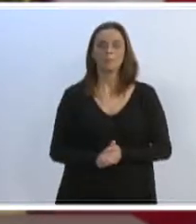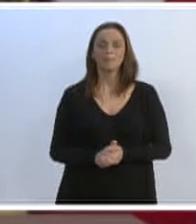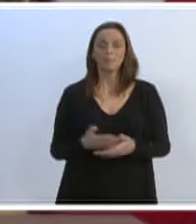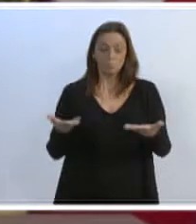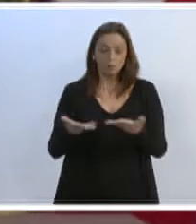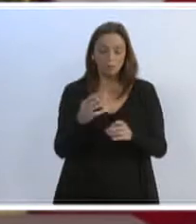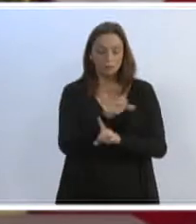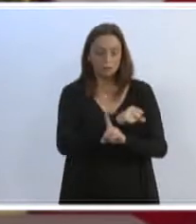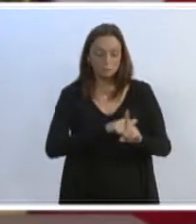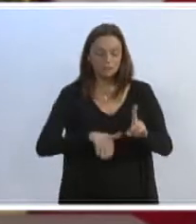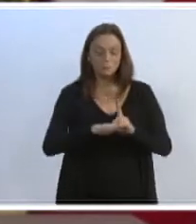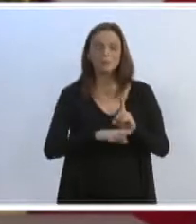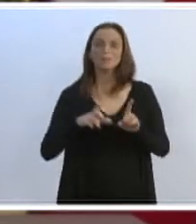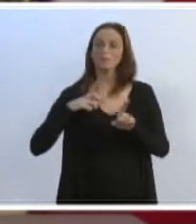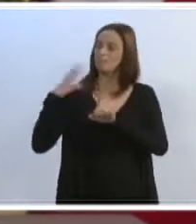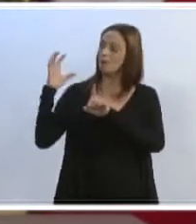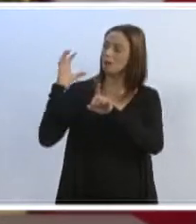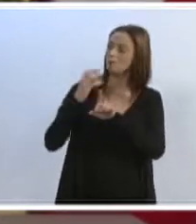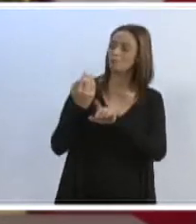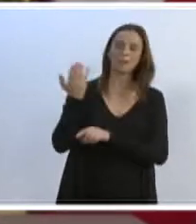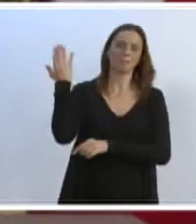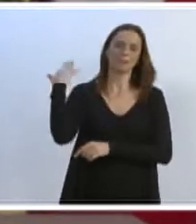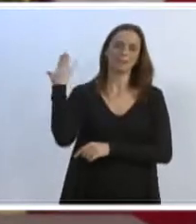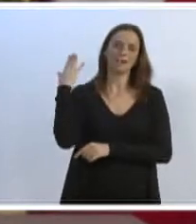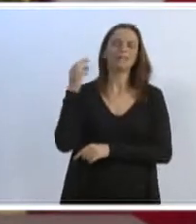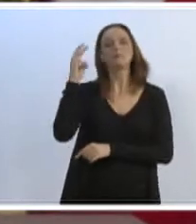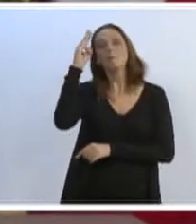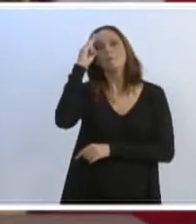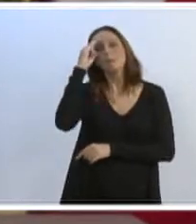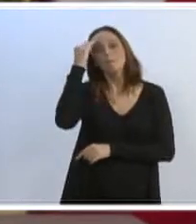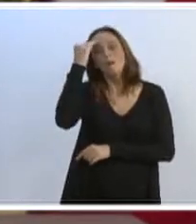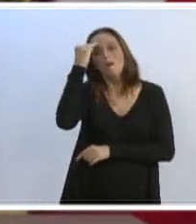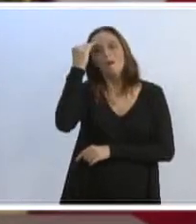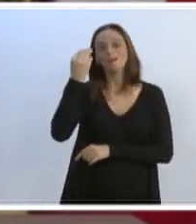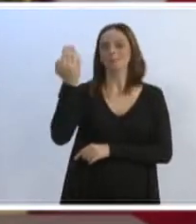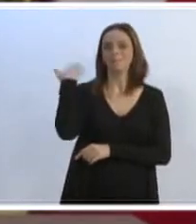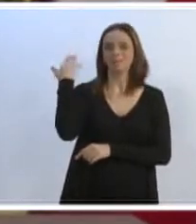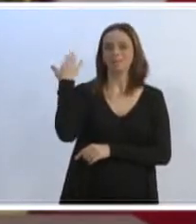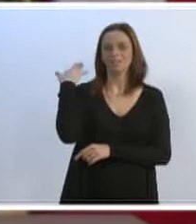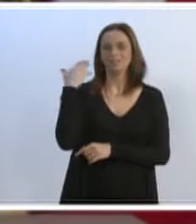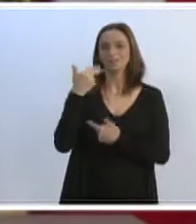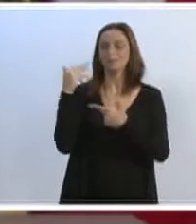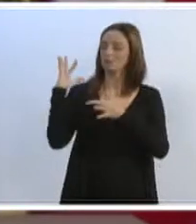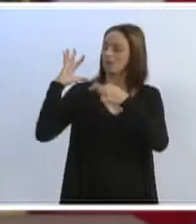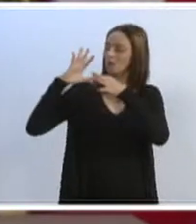Convidamos, nesse momento, o senhor Alzemir Machado para fazer uso da palavra.